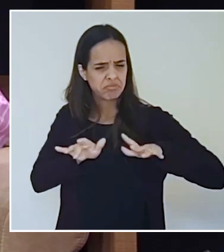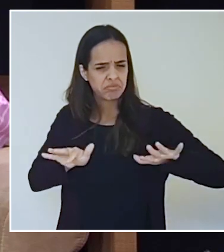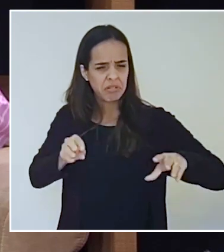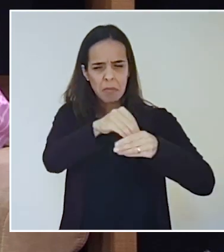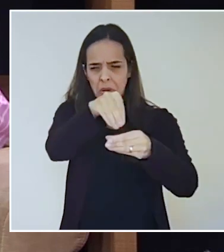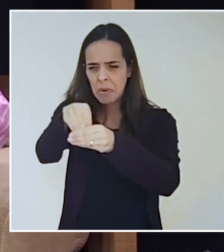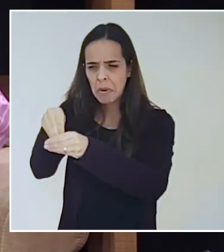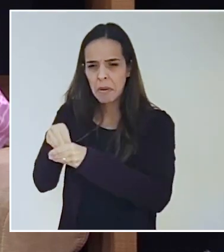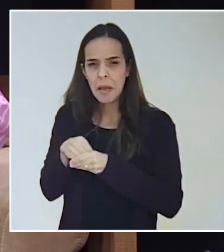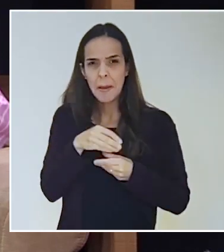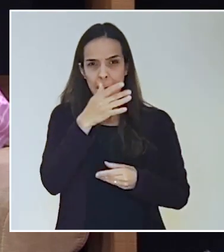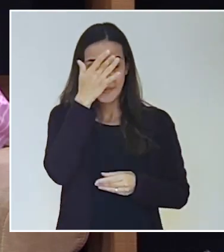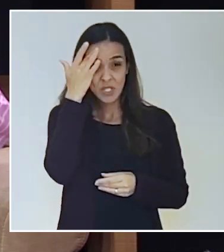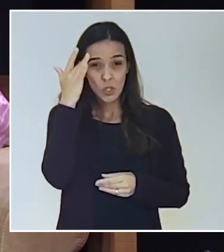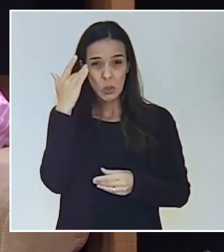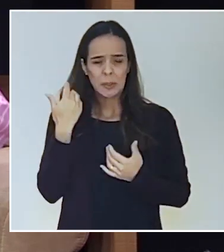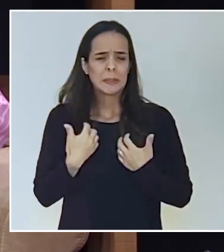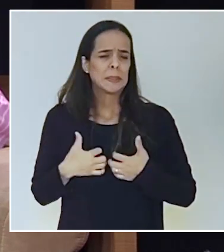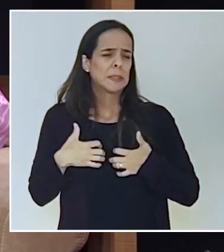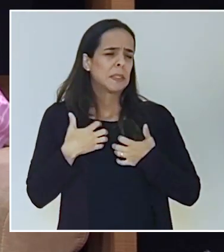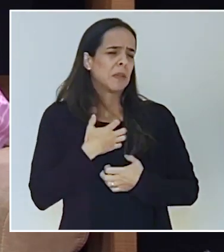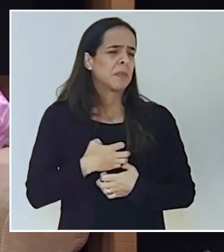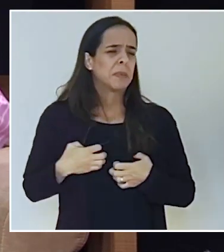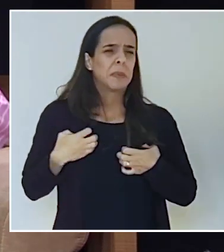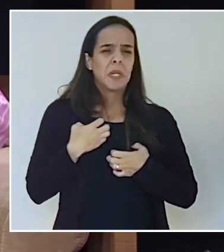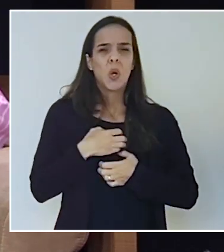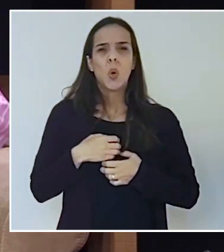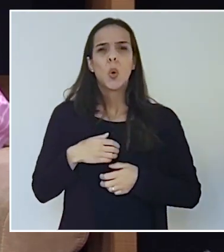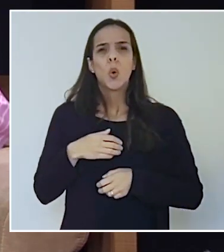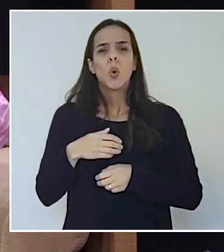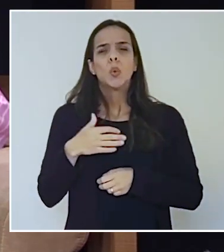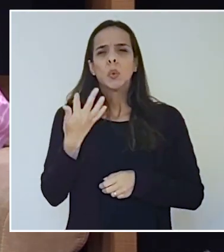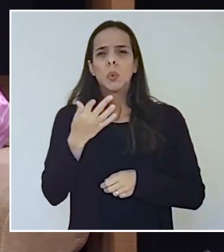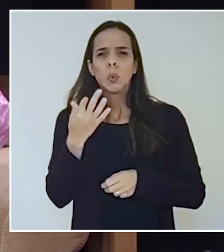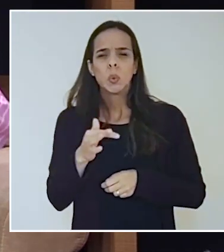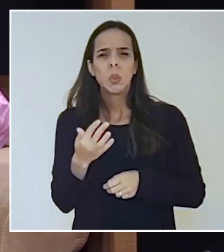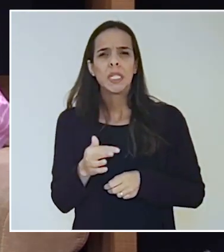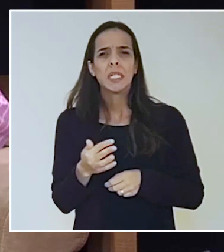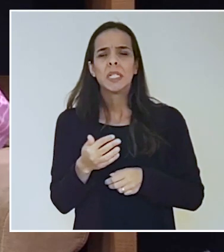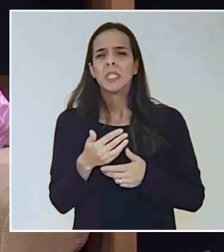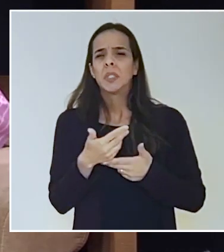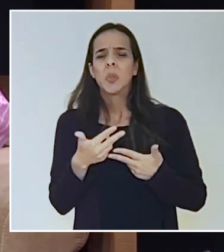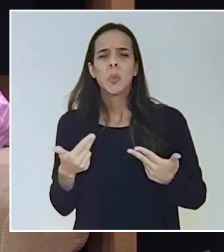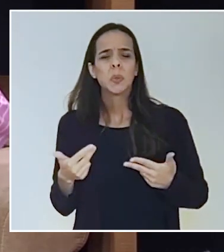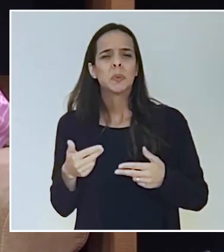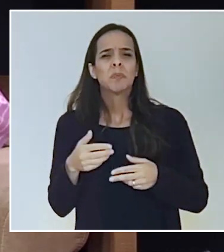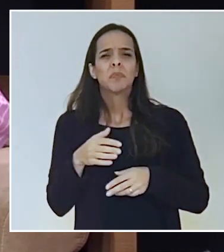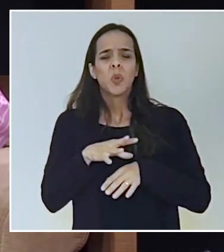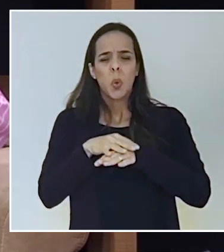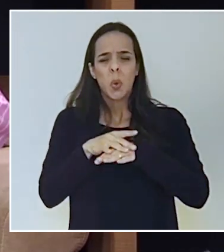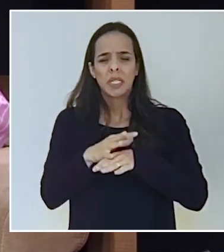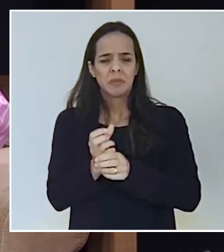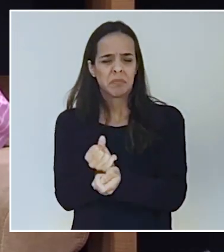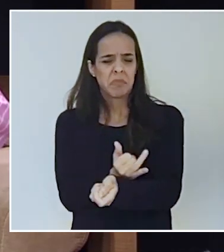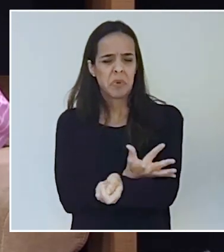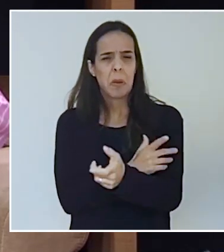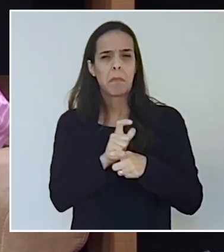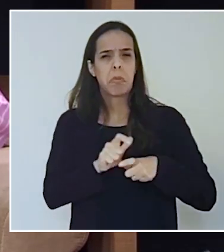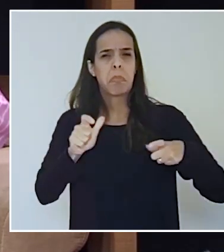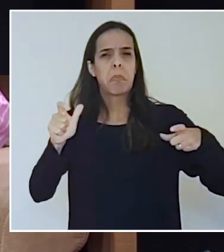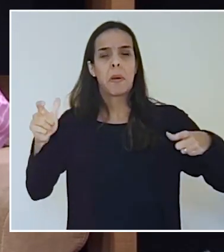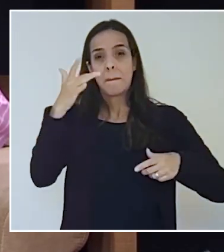as doenças emocionais estão recrudescendo, quando tanta gente está vivendo o drama da